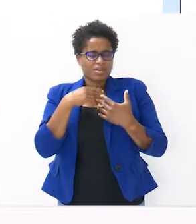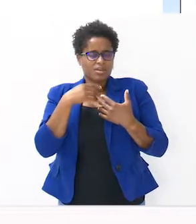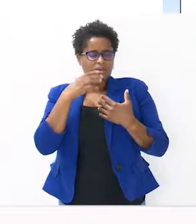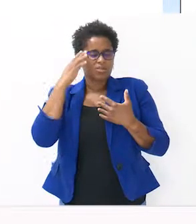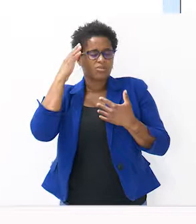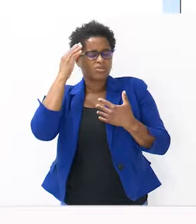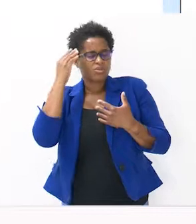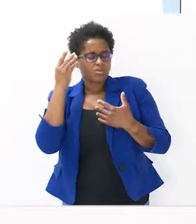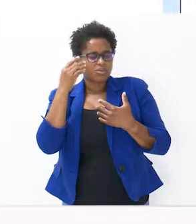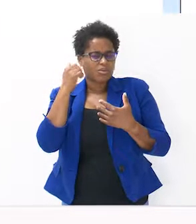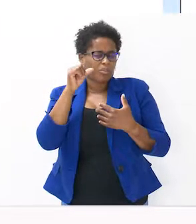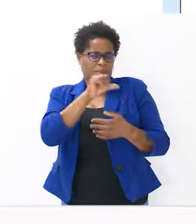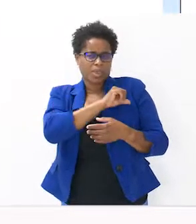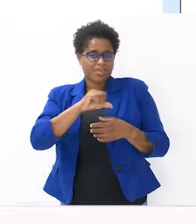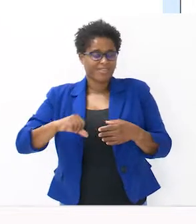Malaqueco: